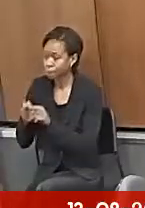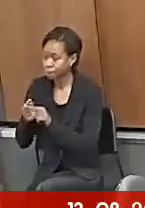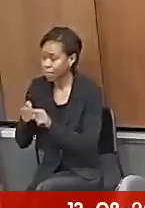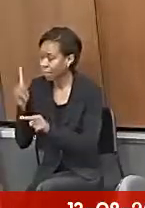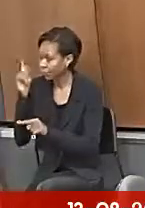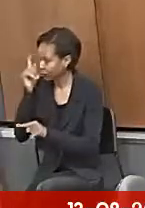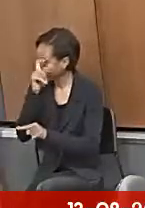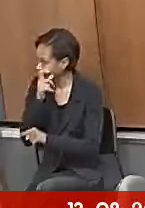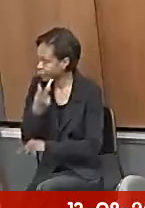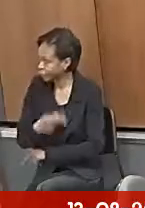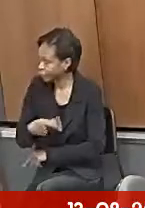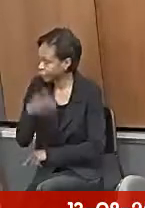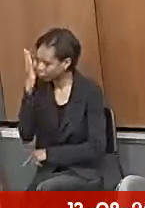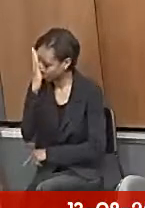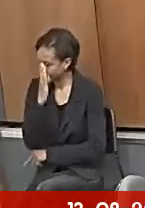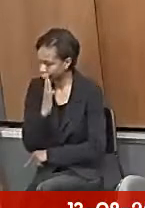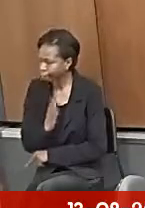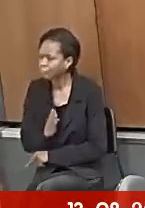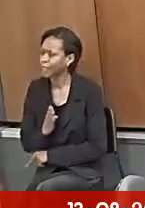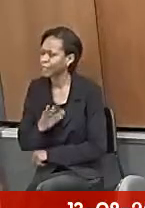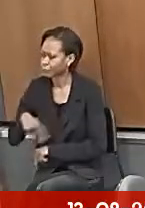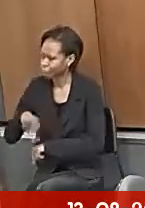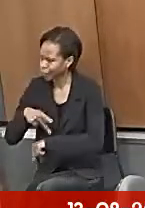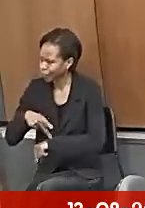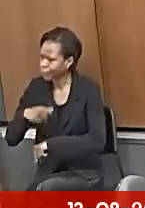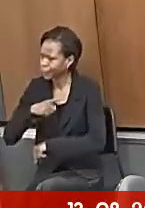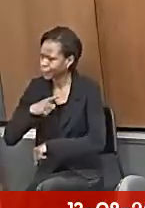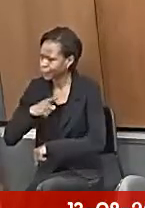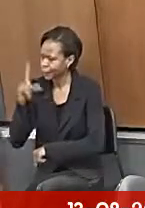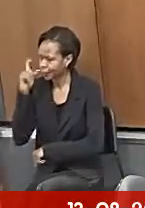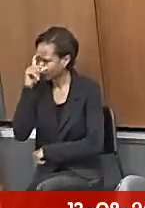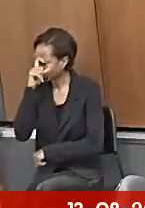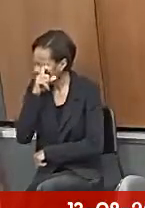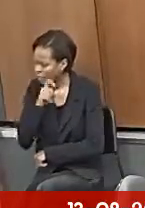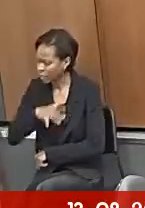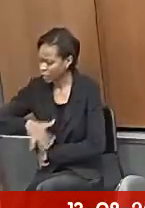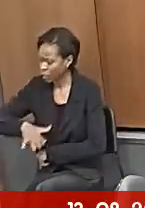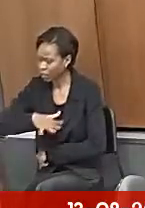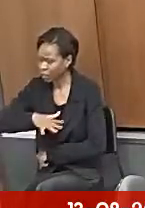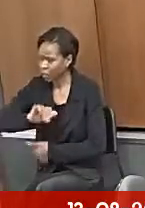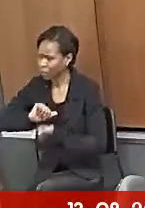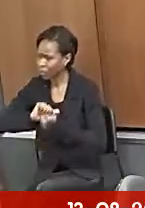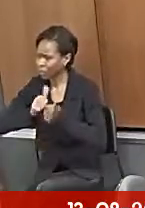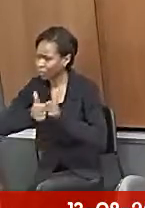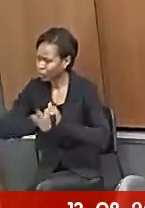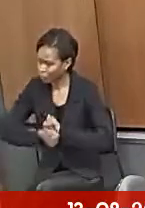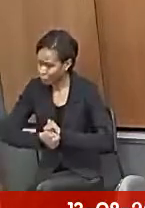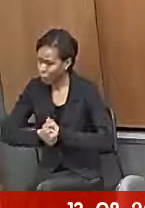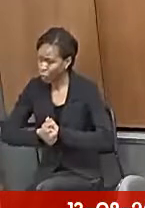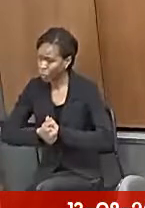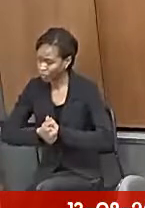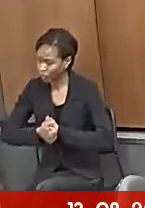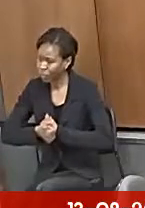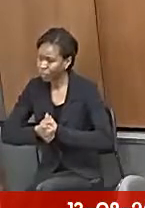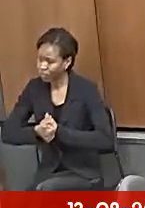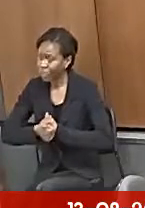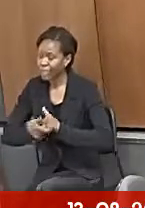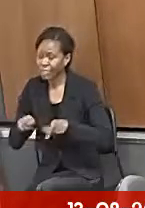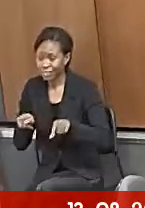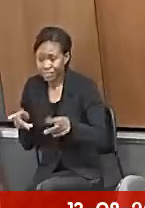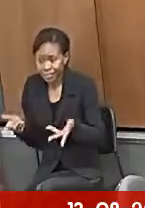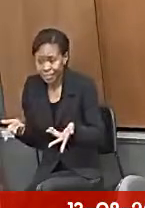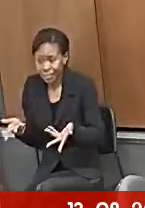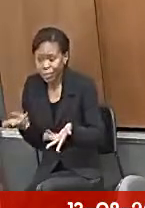num país como o brasil onde já existem dificuldades para o esporte é convencional você levar à frente